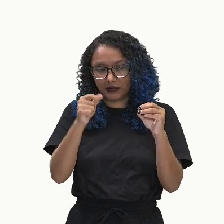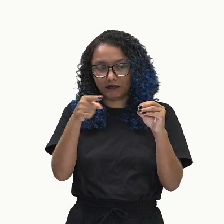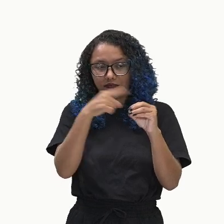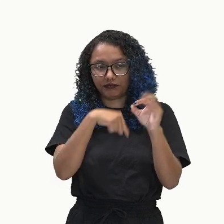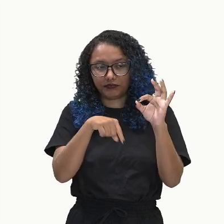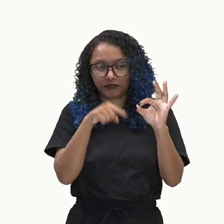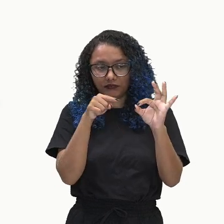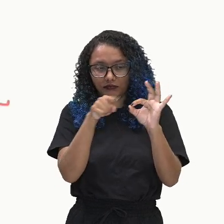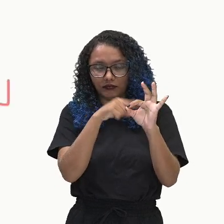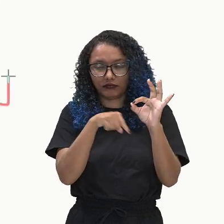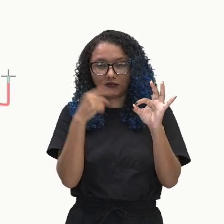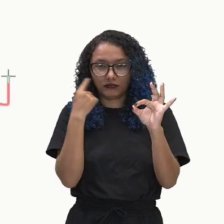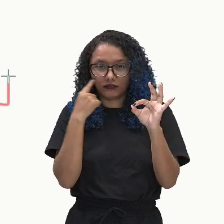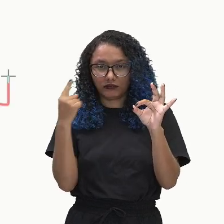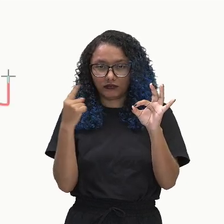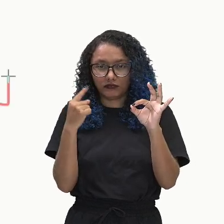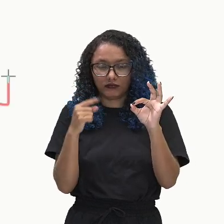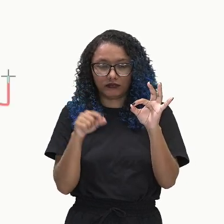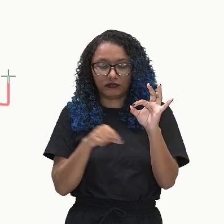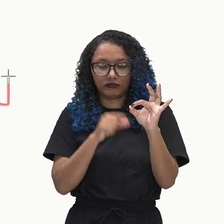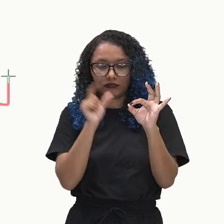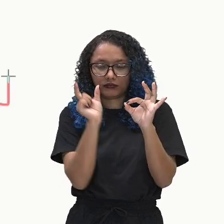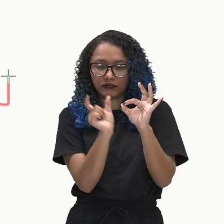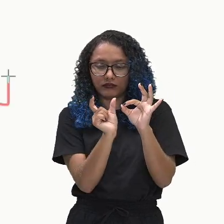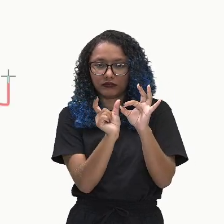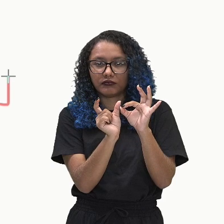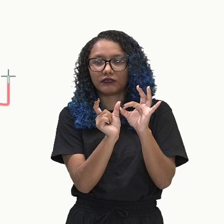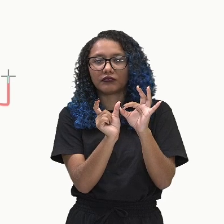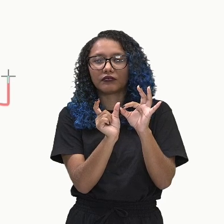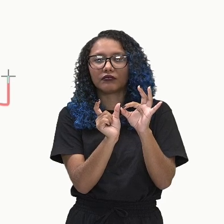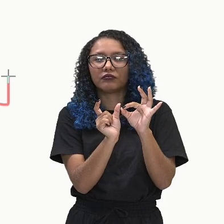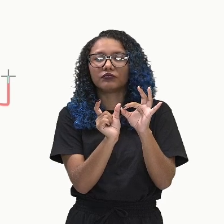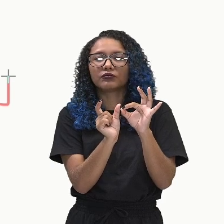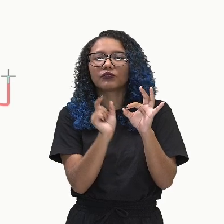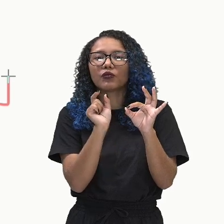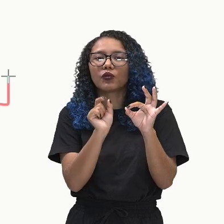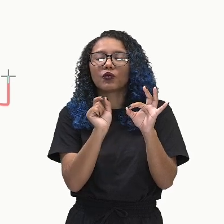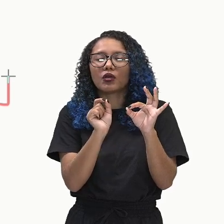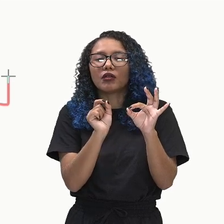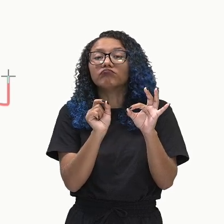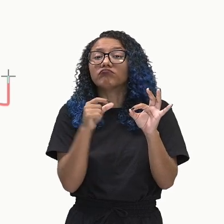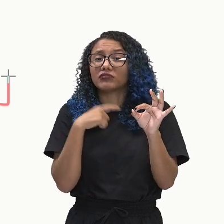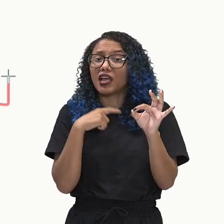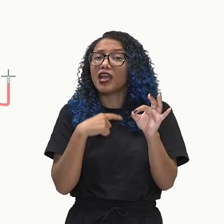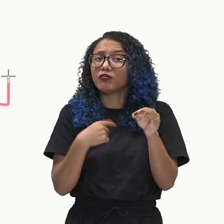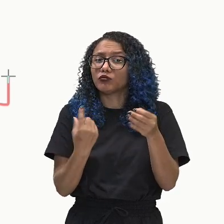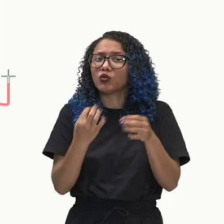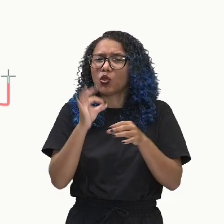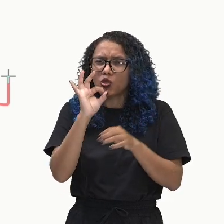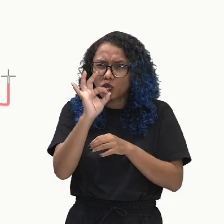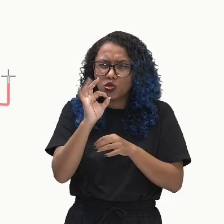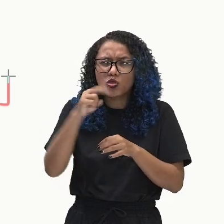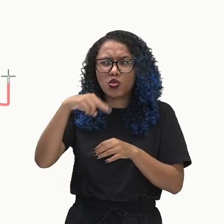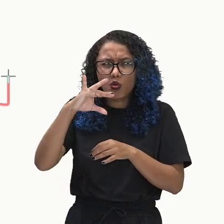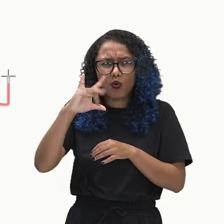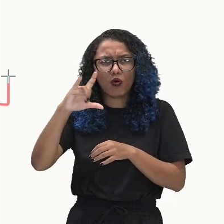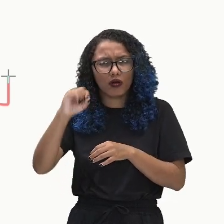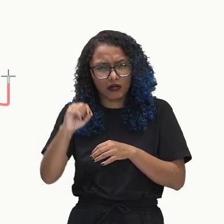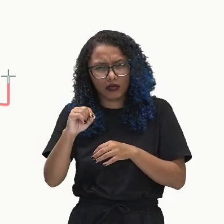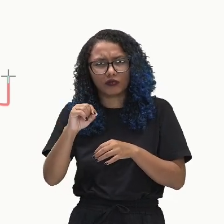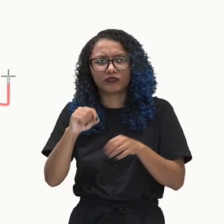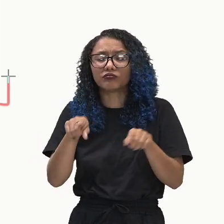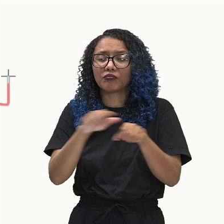essa região, e aí nós temos acrossomo, núcleo, tem membrana plasmática também, centríolos,